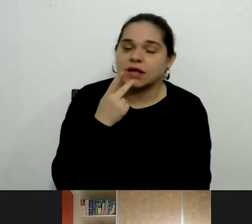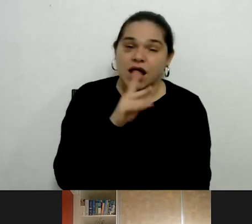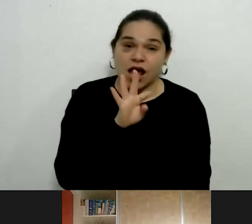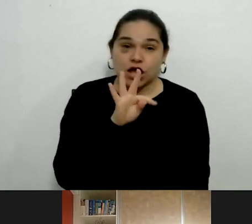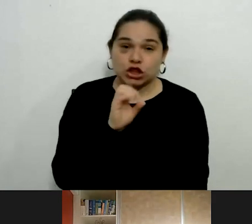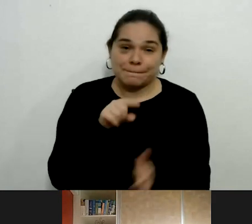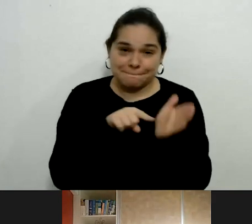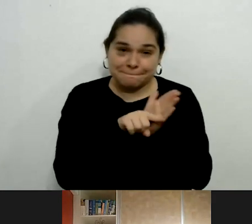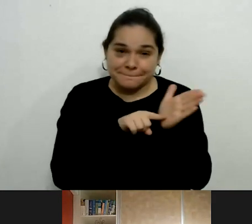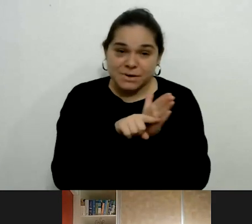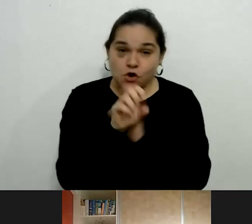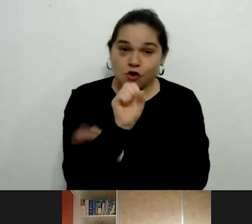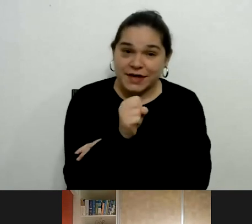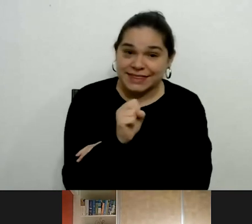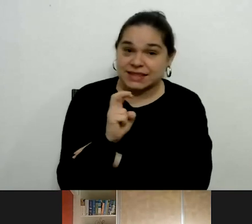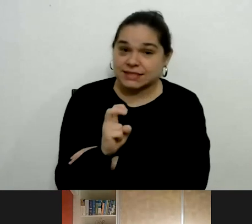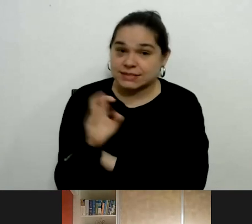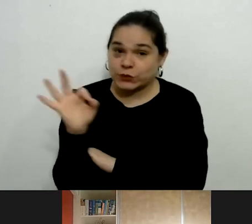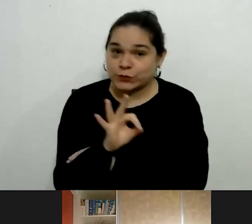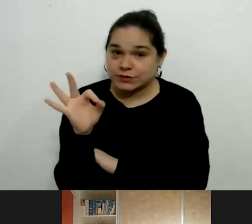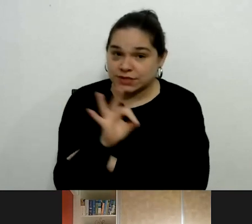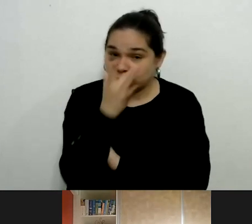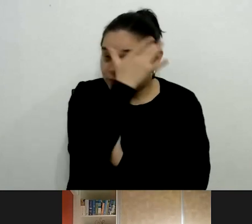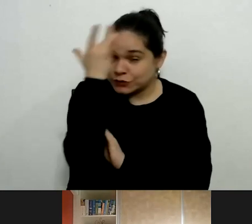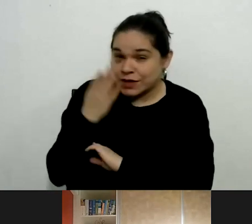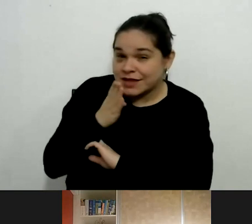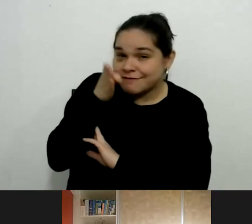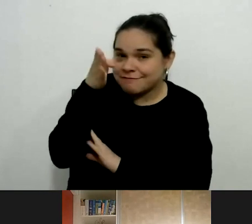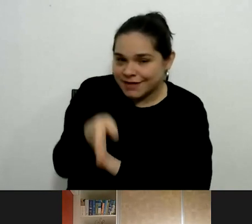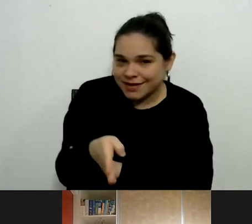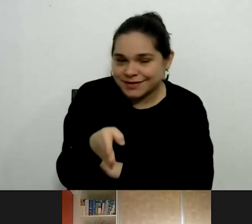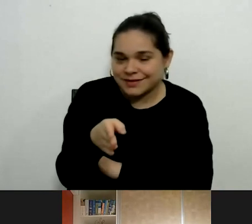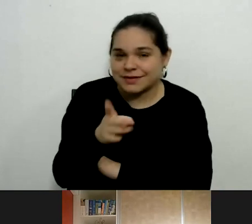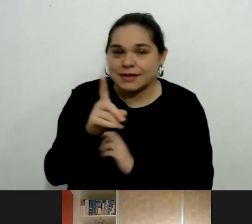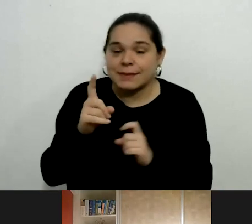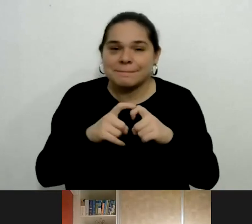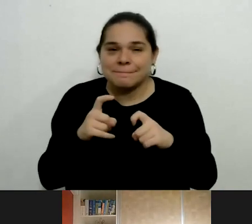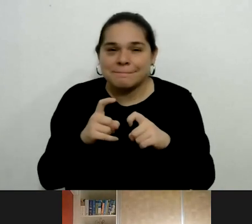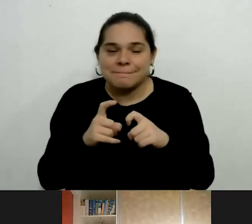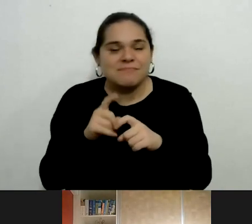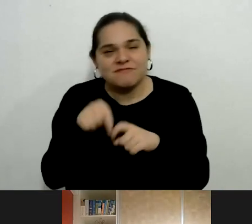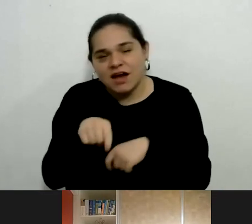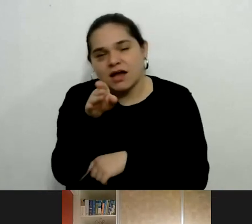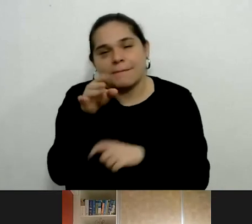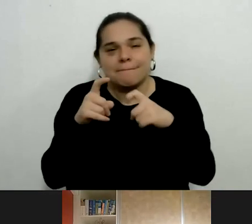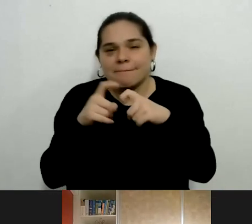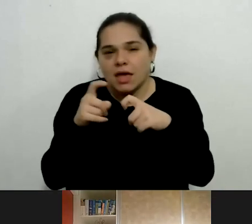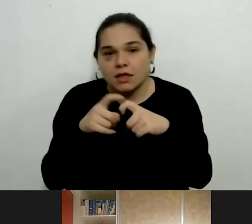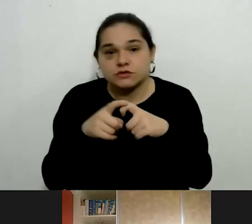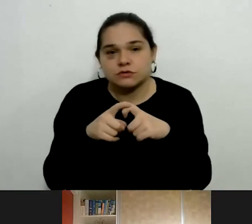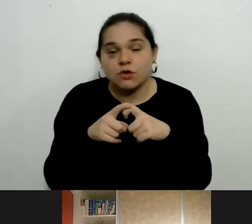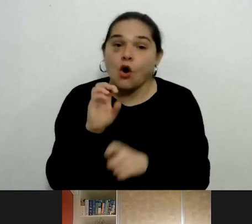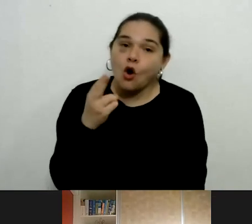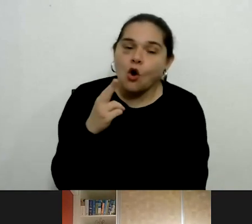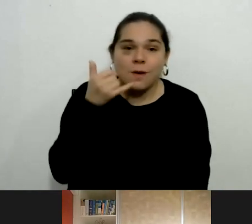casos, tanto de quem vai em PS ou de quem faz a videochamada, é resolvido no primeiro atendimento. Então, quem aqui nunca falou